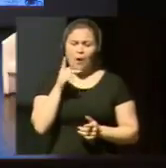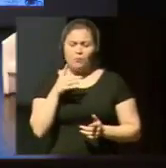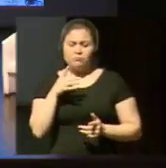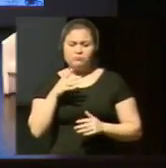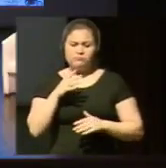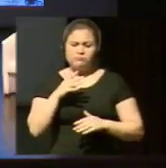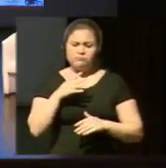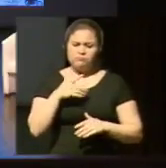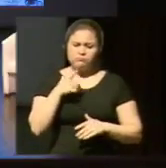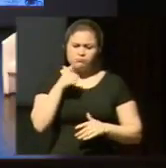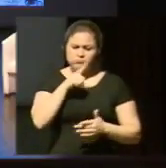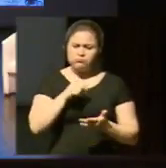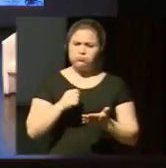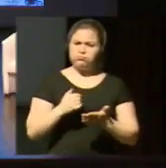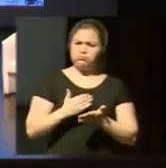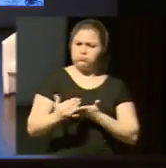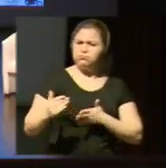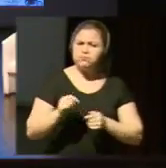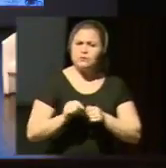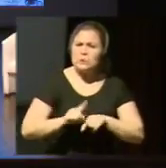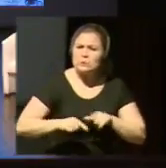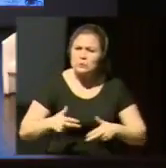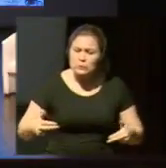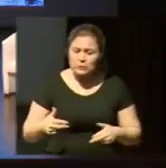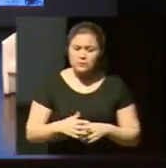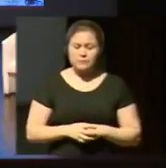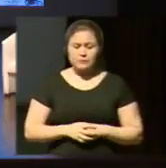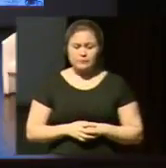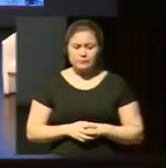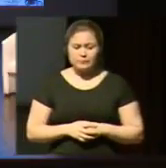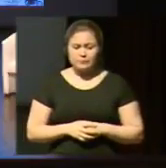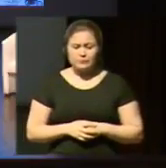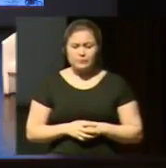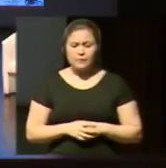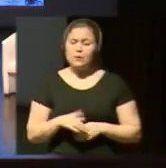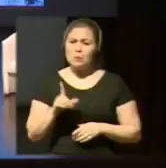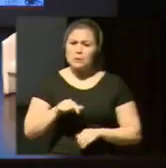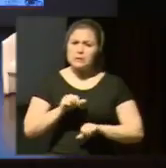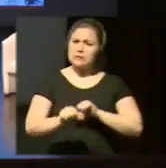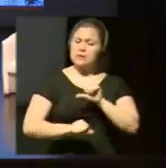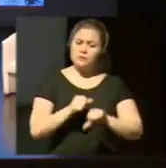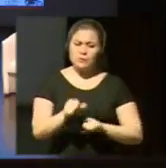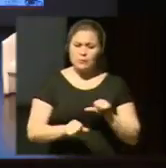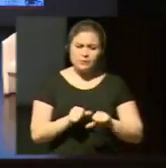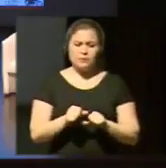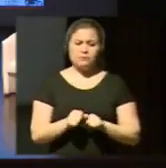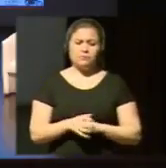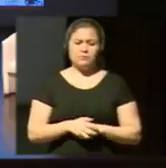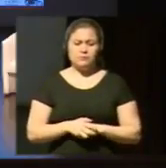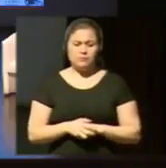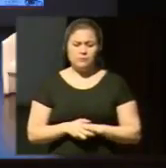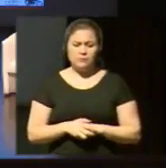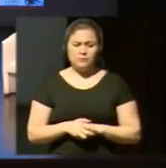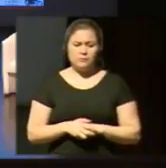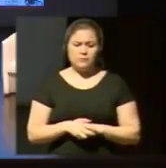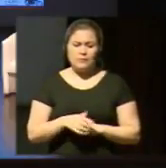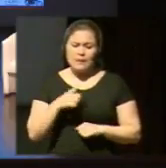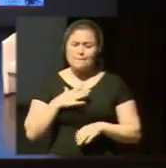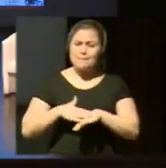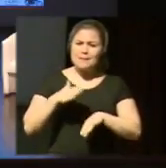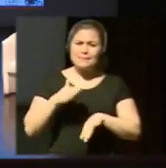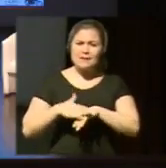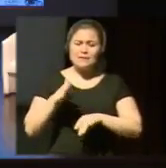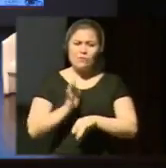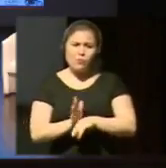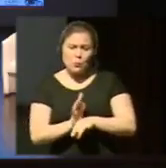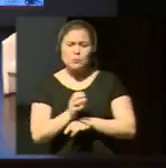ativo. E por meio dessa mediação, com essa transformação demográfica, temos cada vez mais